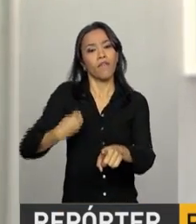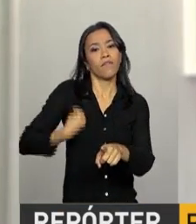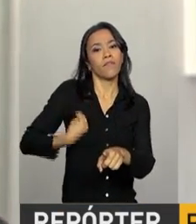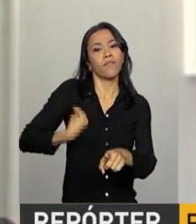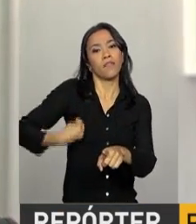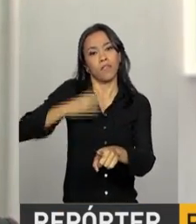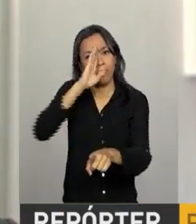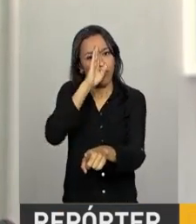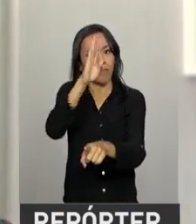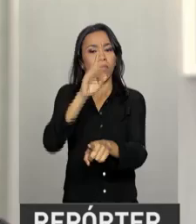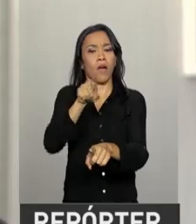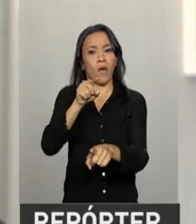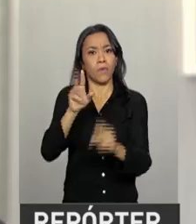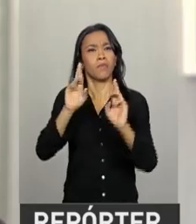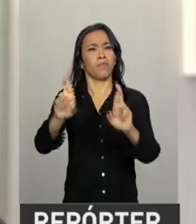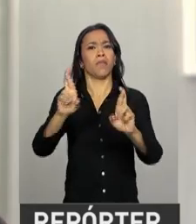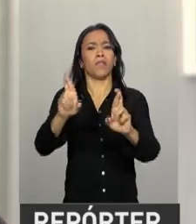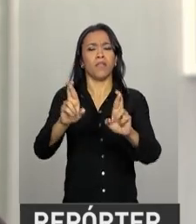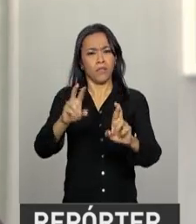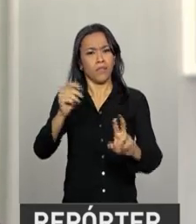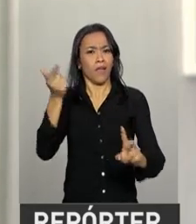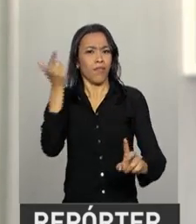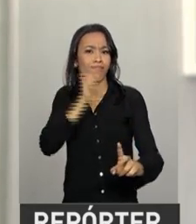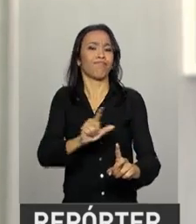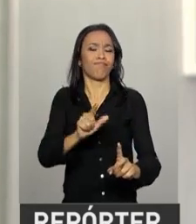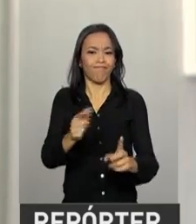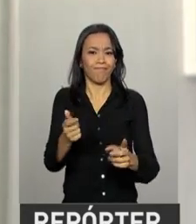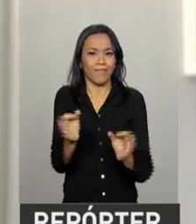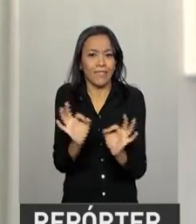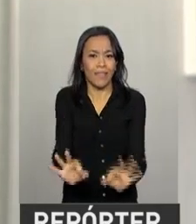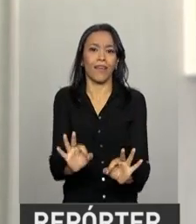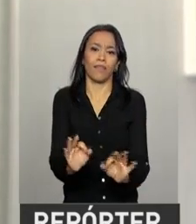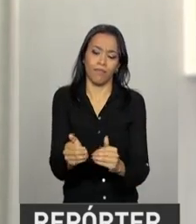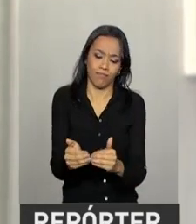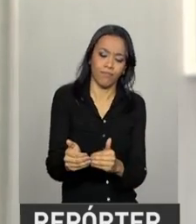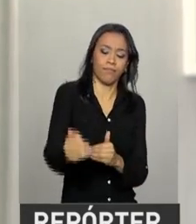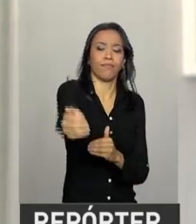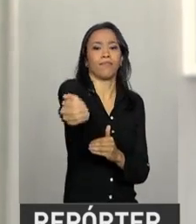e que está dando certo e vai dar muito mais certo